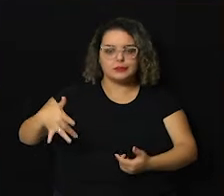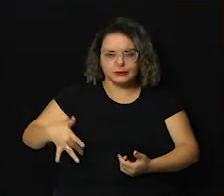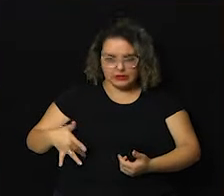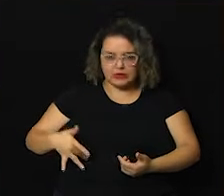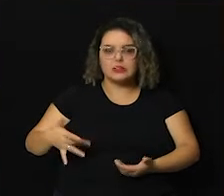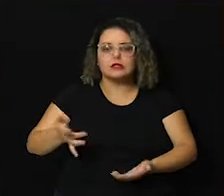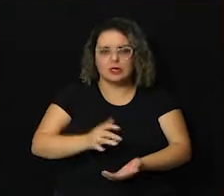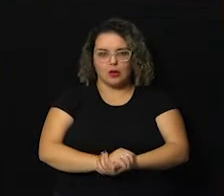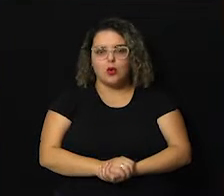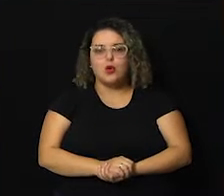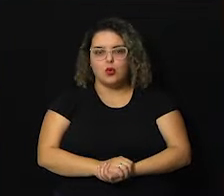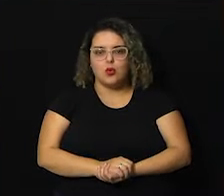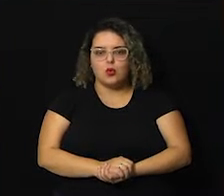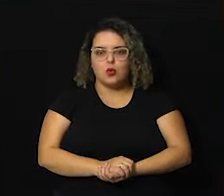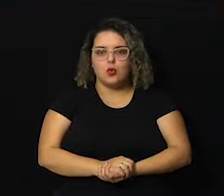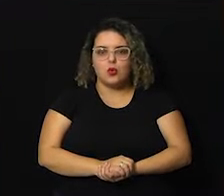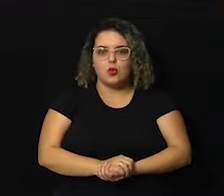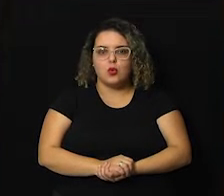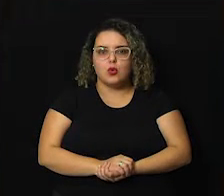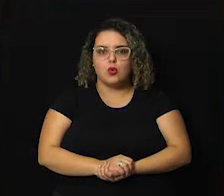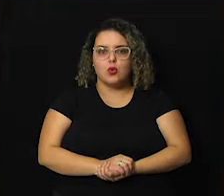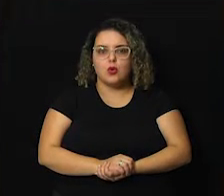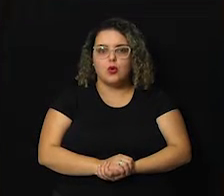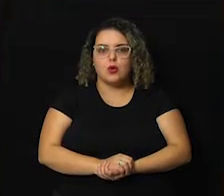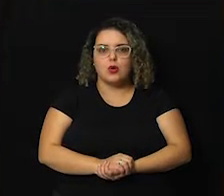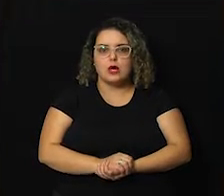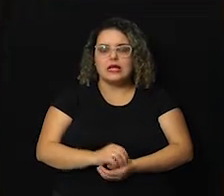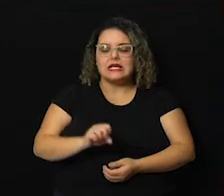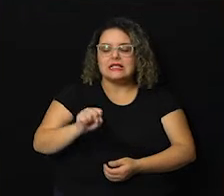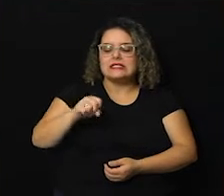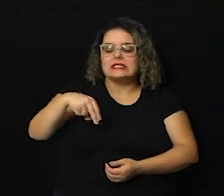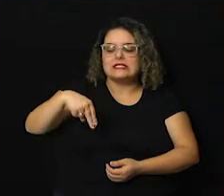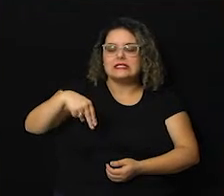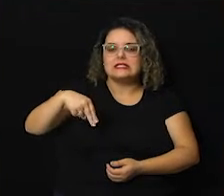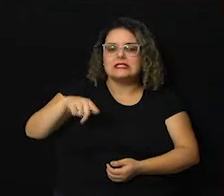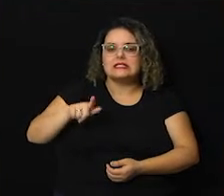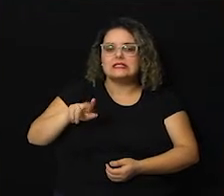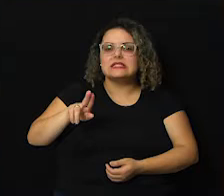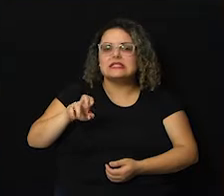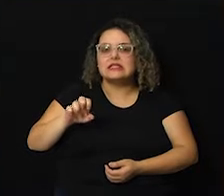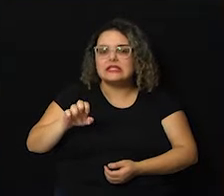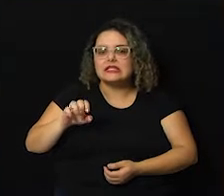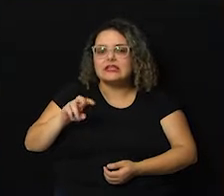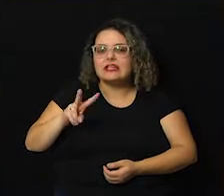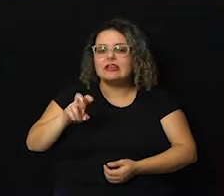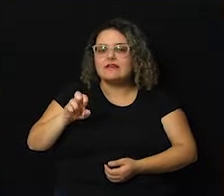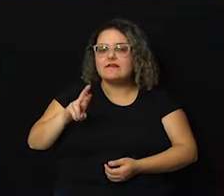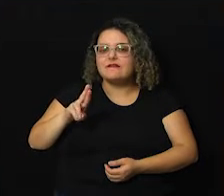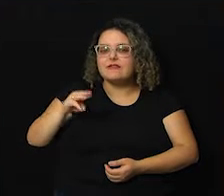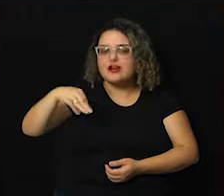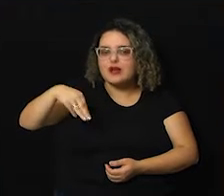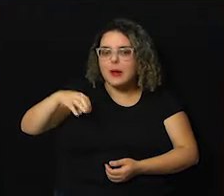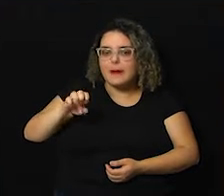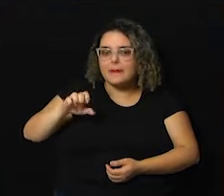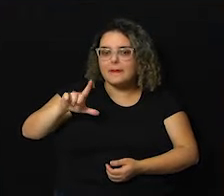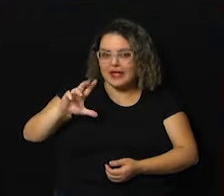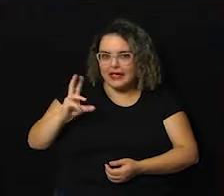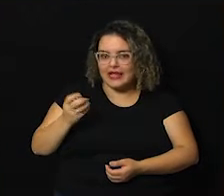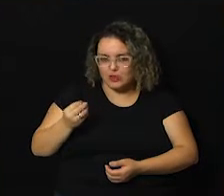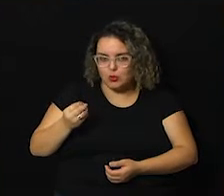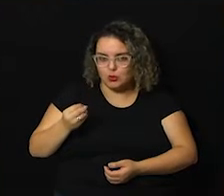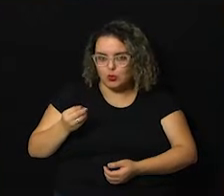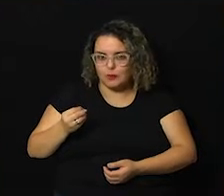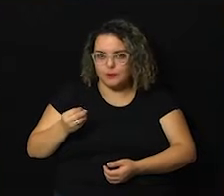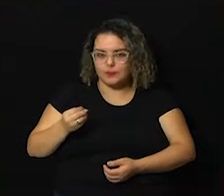das vezes, é o sangue vermelho, que em medicina a gente chama de hematúria. Algumas vezes existe